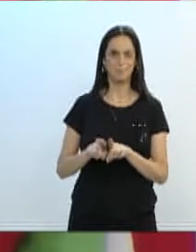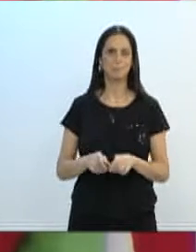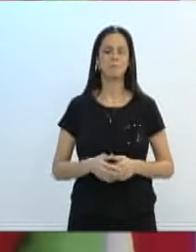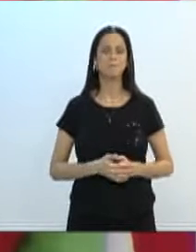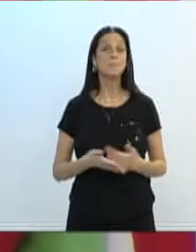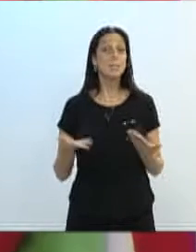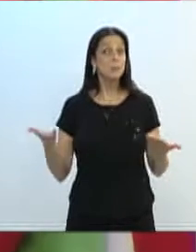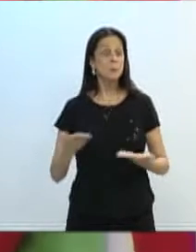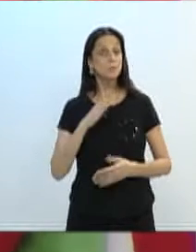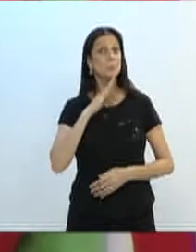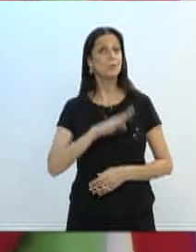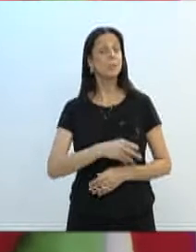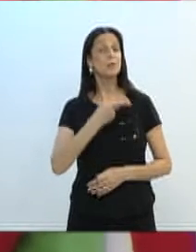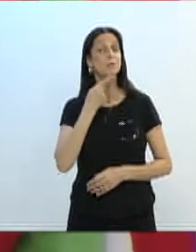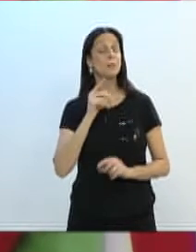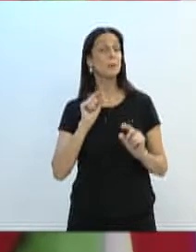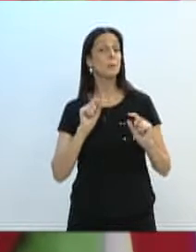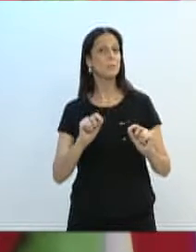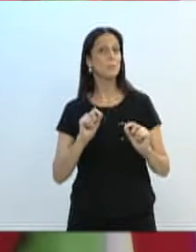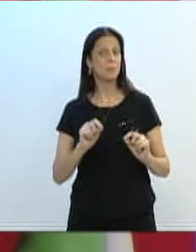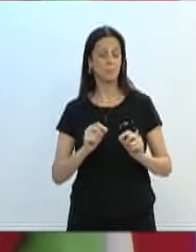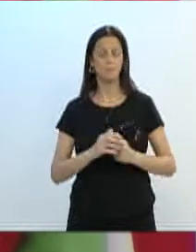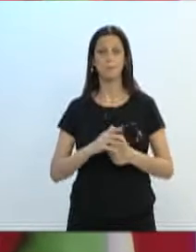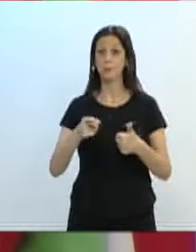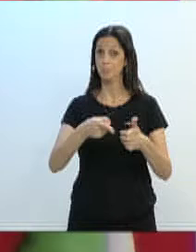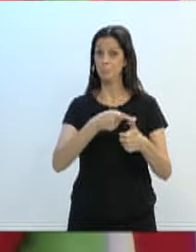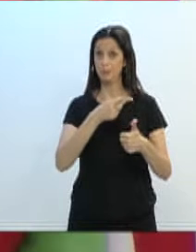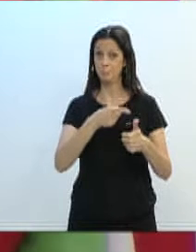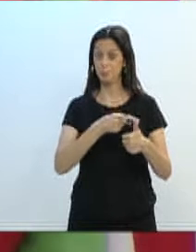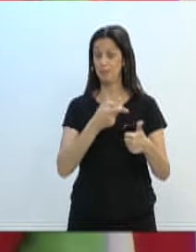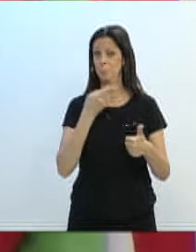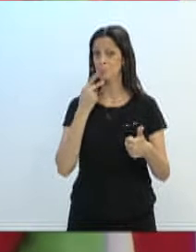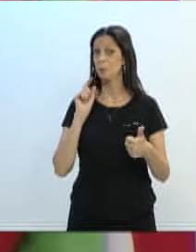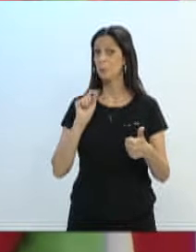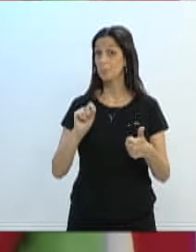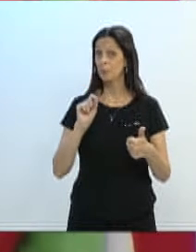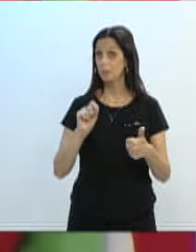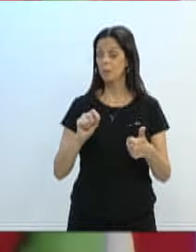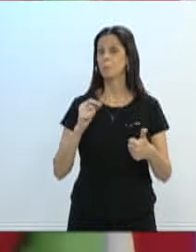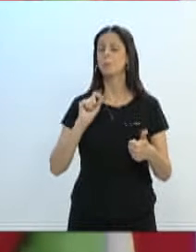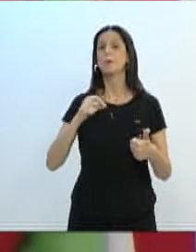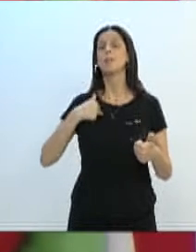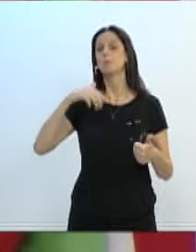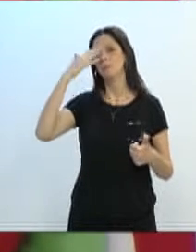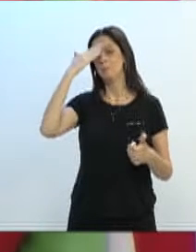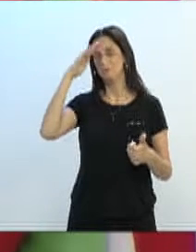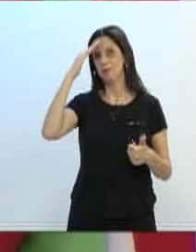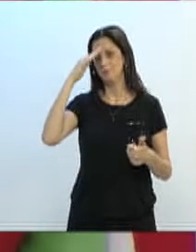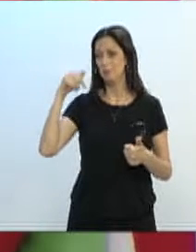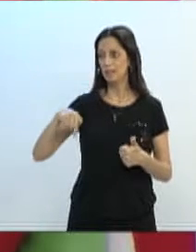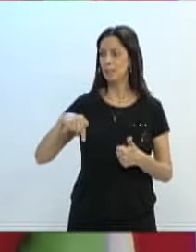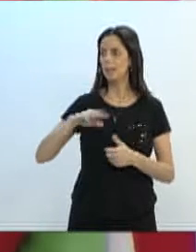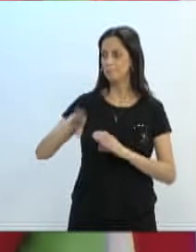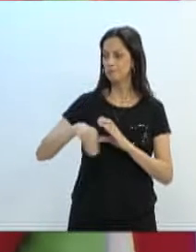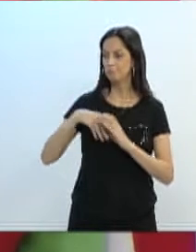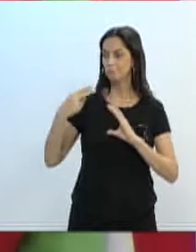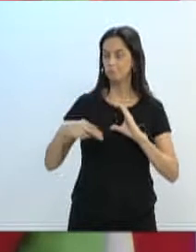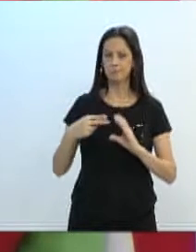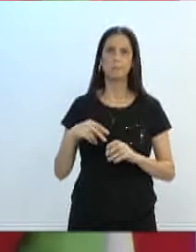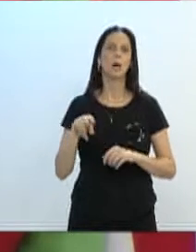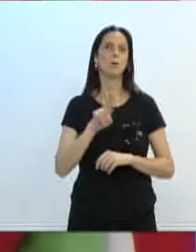Na tarde de hoje, queria falar de algumas... Na verdade, primeiro, registrar aqui sobre o meu entendimento de um procedimento que essa casa adota, que são as